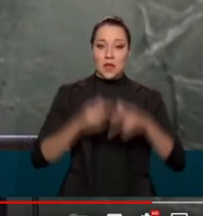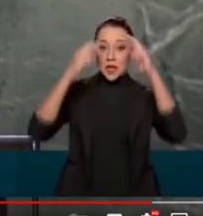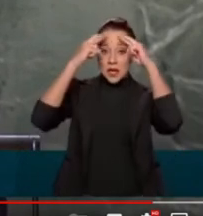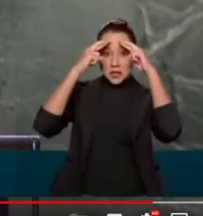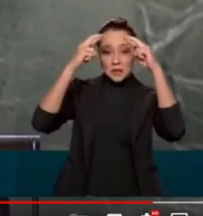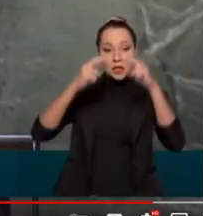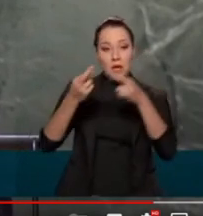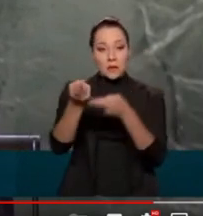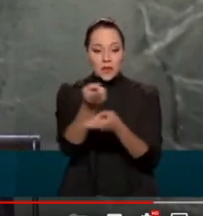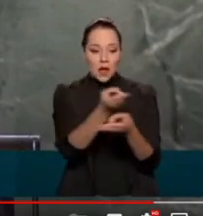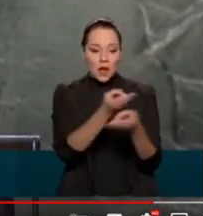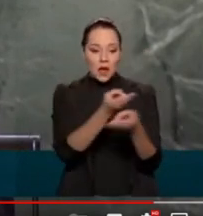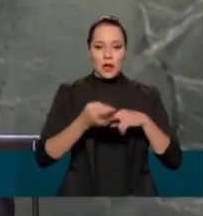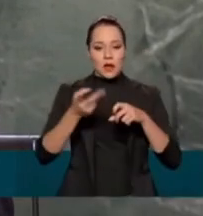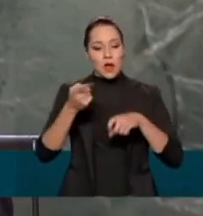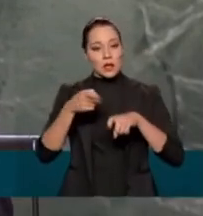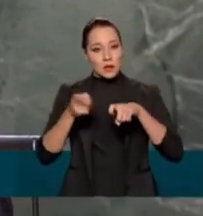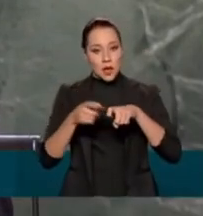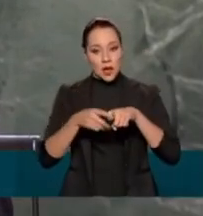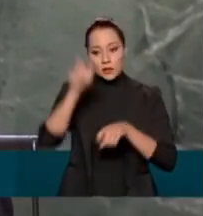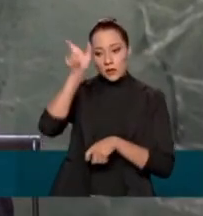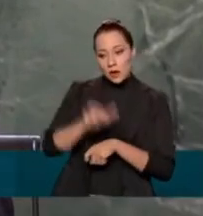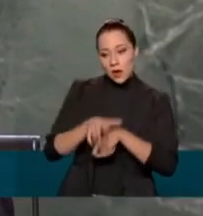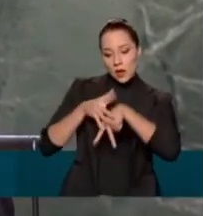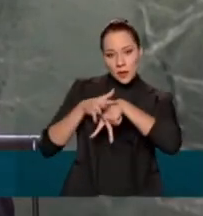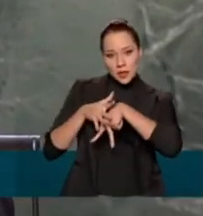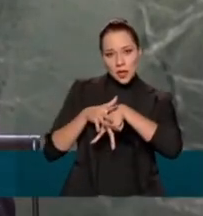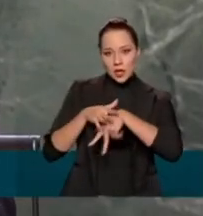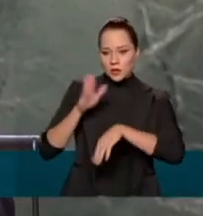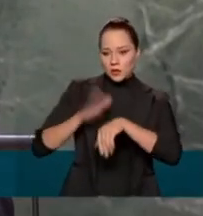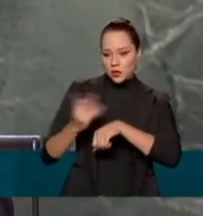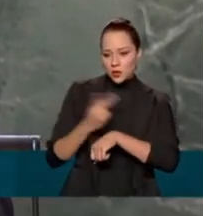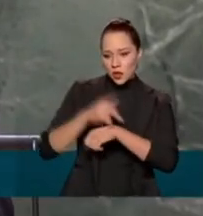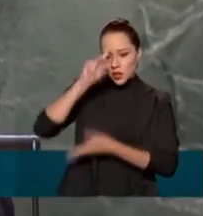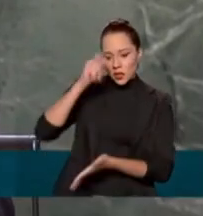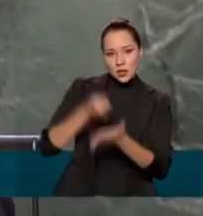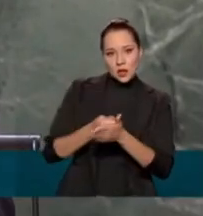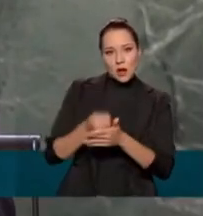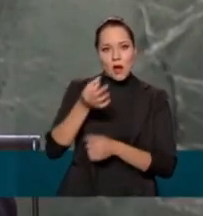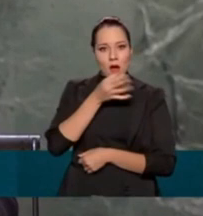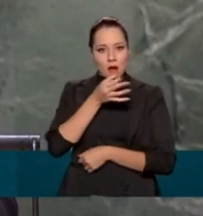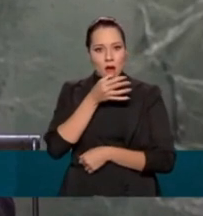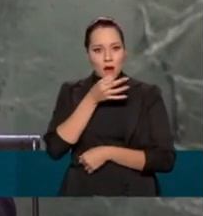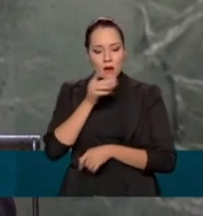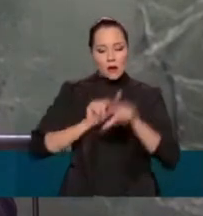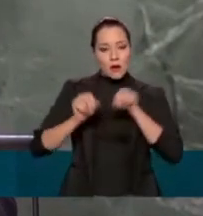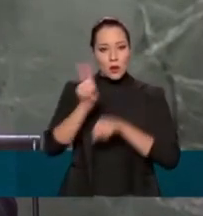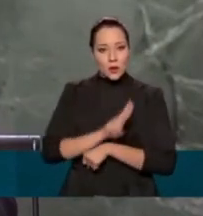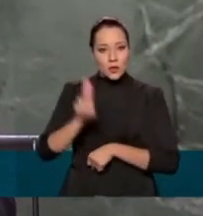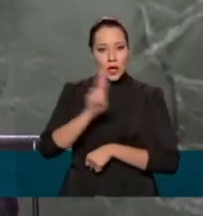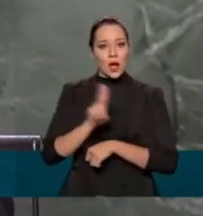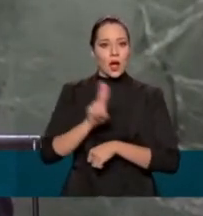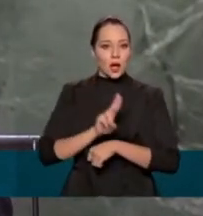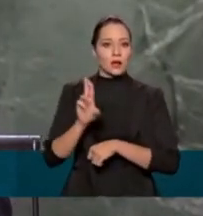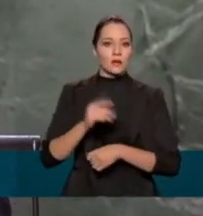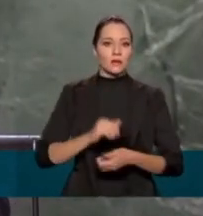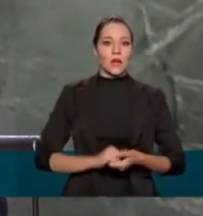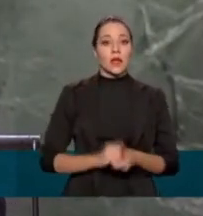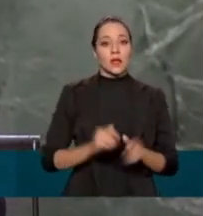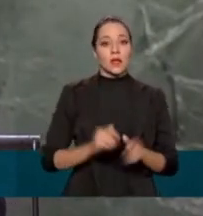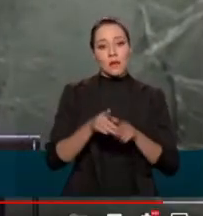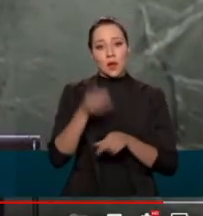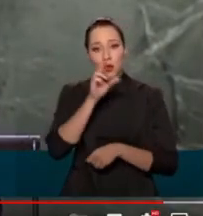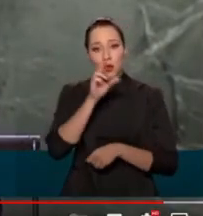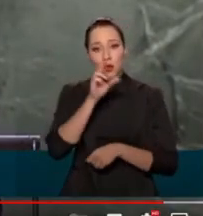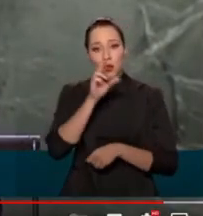respeitamos a relação médico-paciente na decisão da medicação a ser utilizada e no seu uso off Label